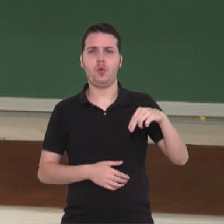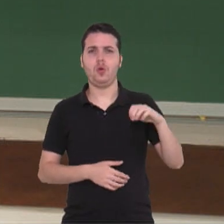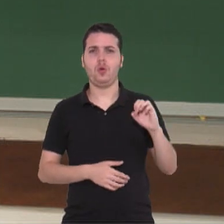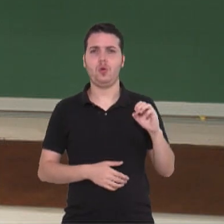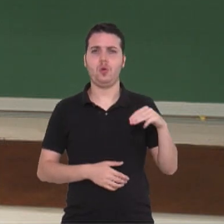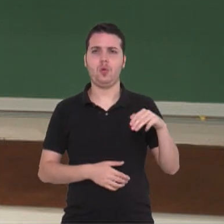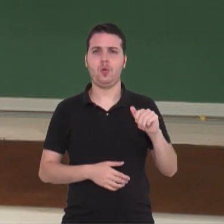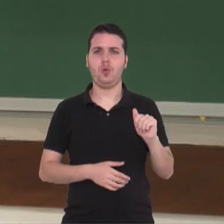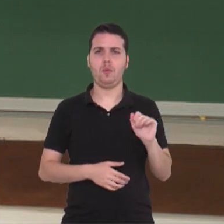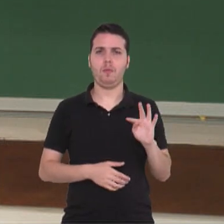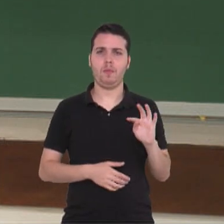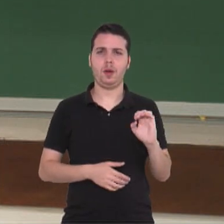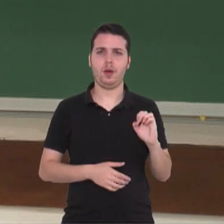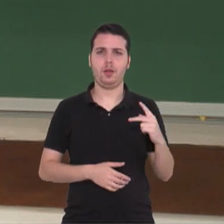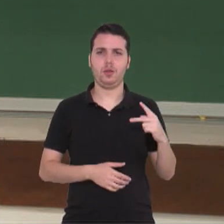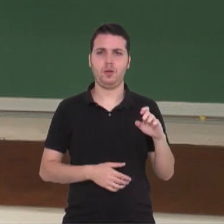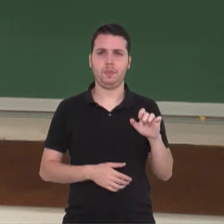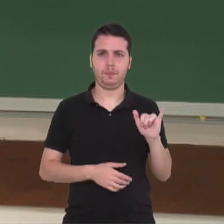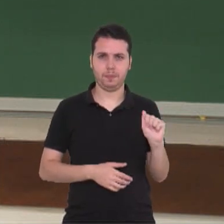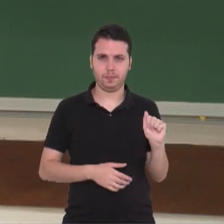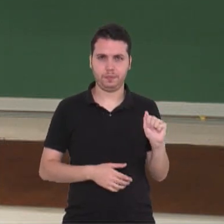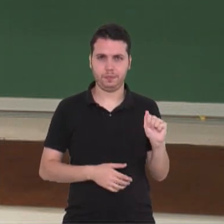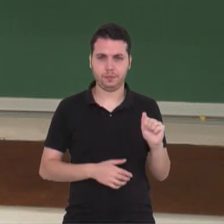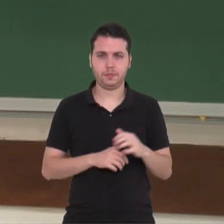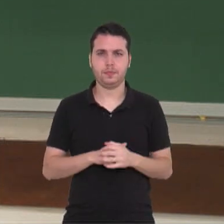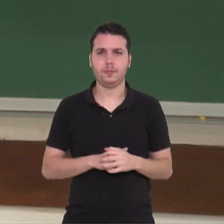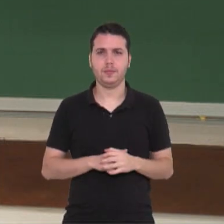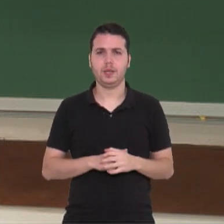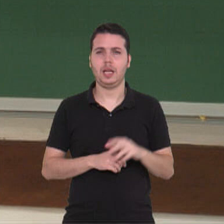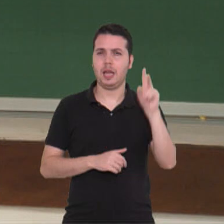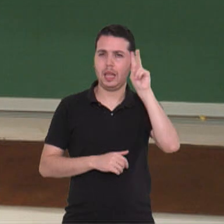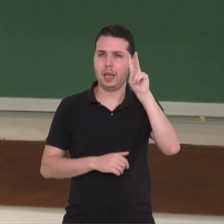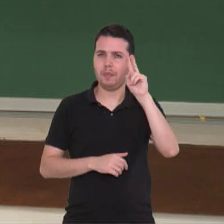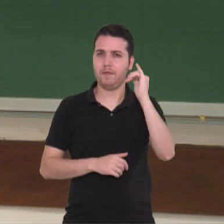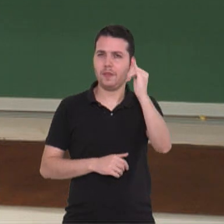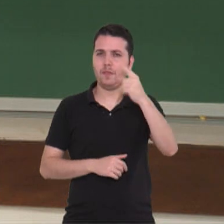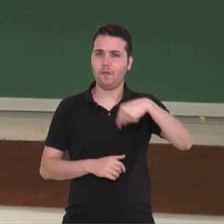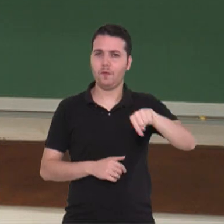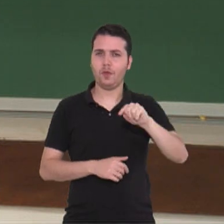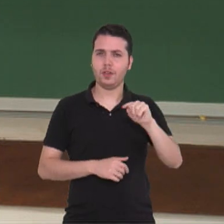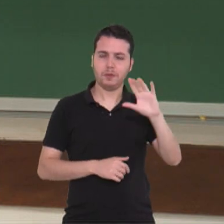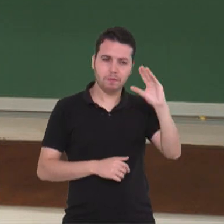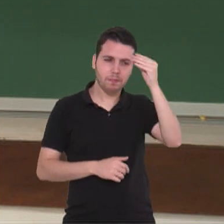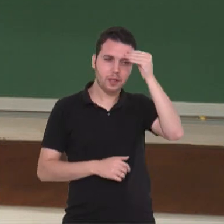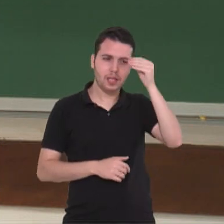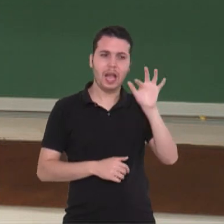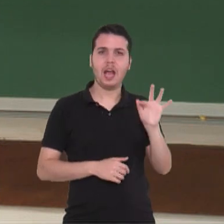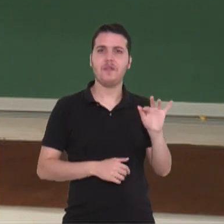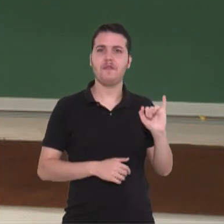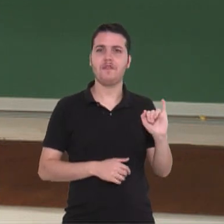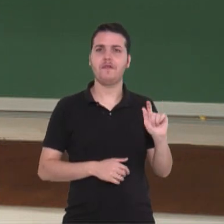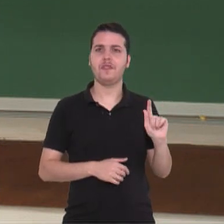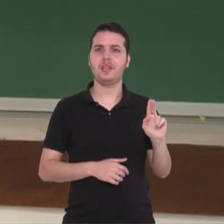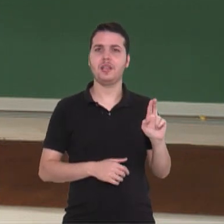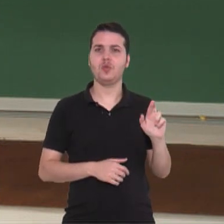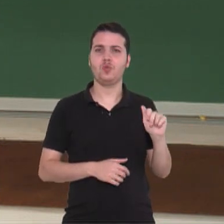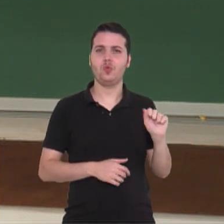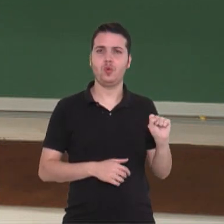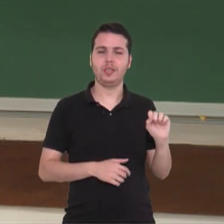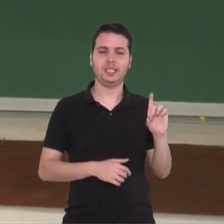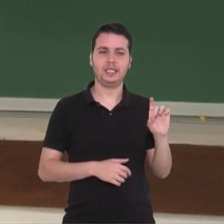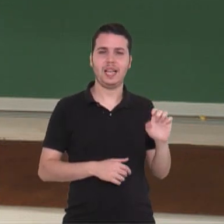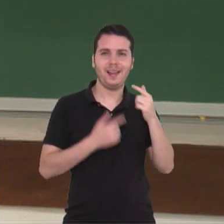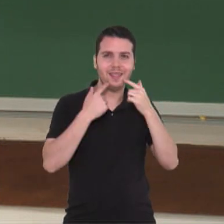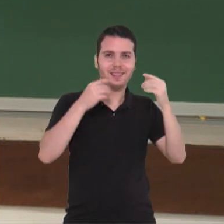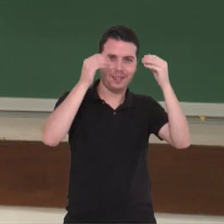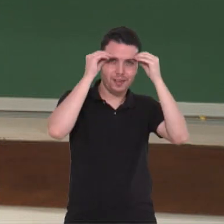figura de linguagem. Ó, mais uma, lembra que eu falei para vocês guardarem todas as figuras de linguagens que vocês aprendem? Porque vocês vão usar isso até o terceiro ano do